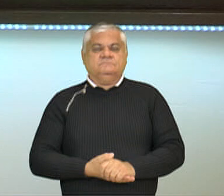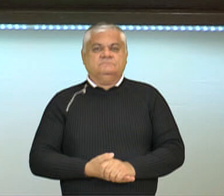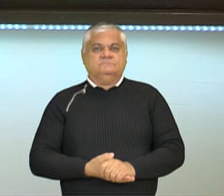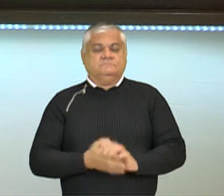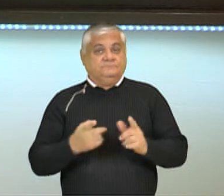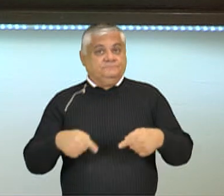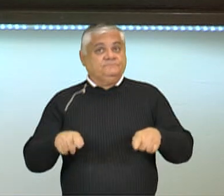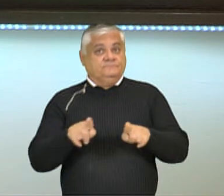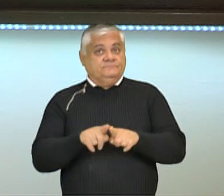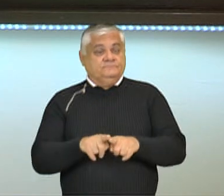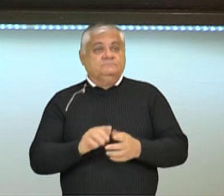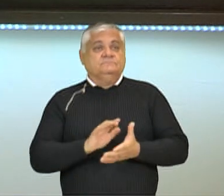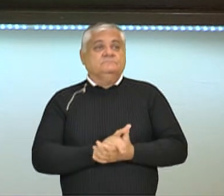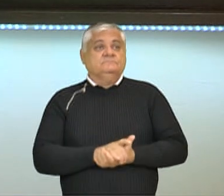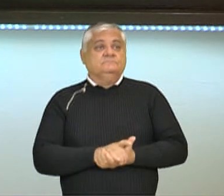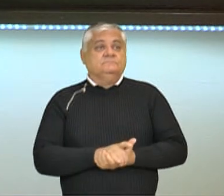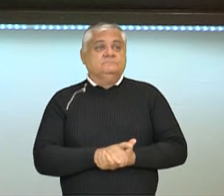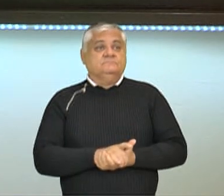Retornamos.